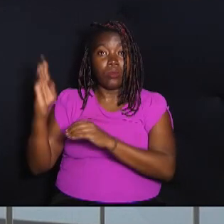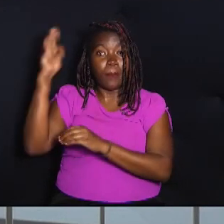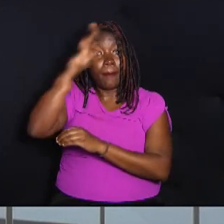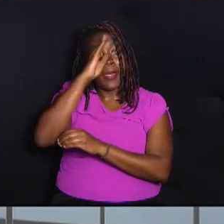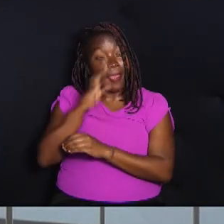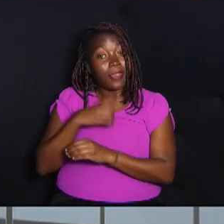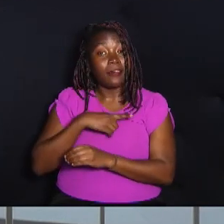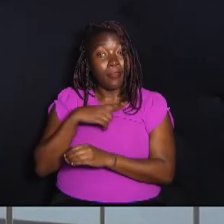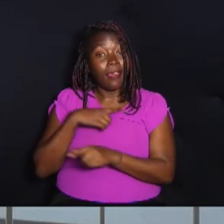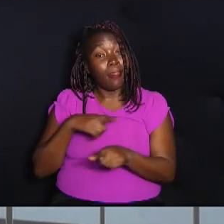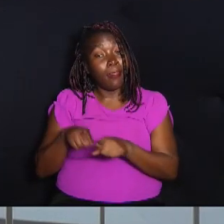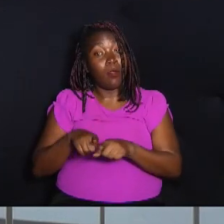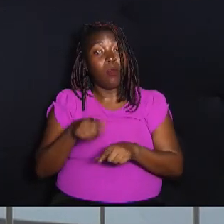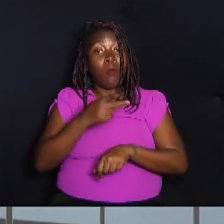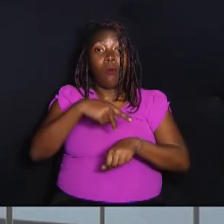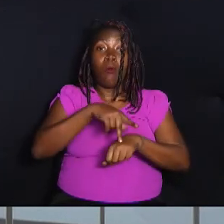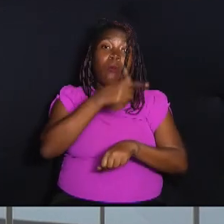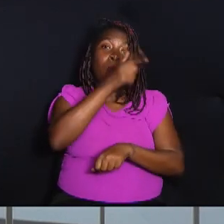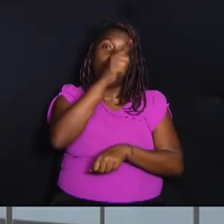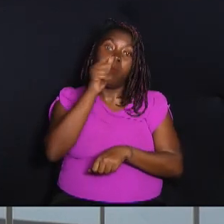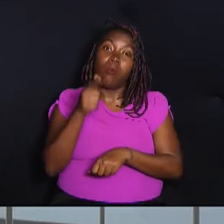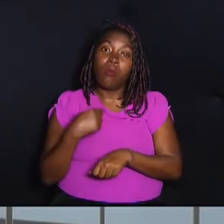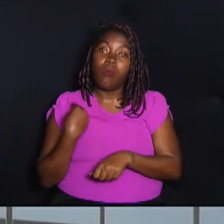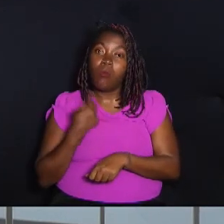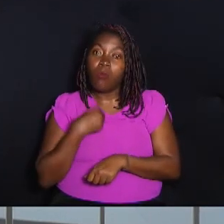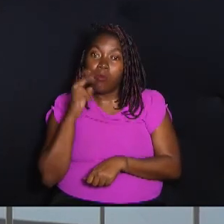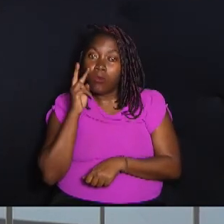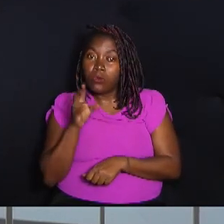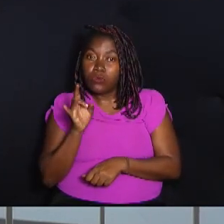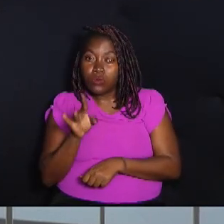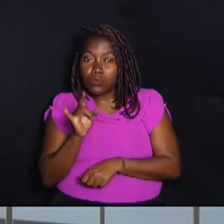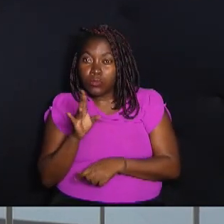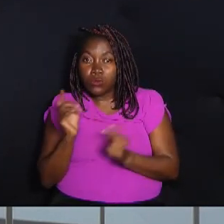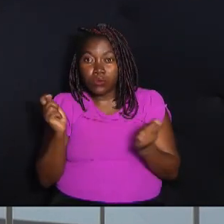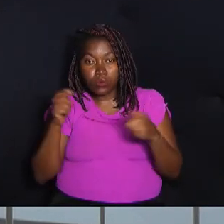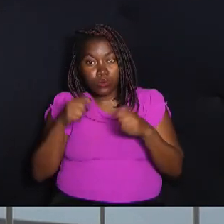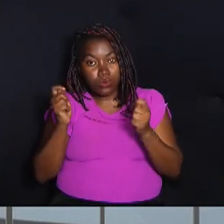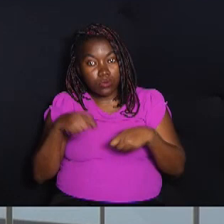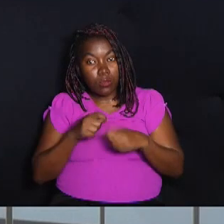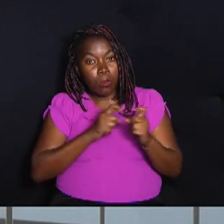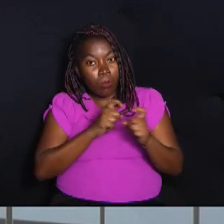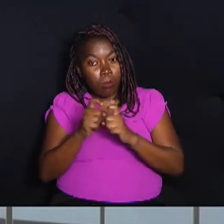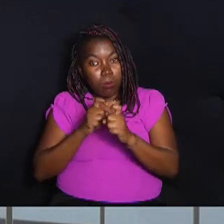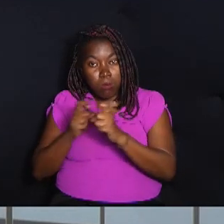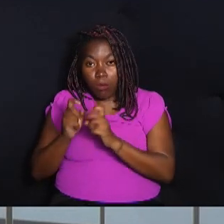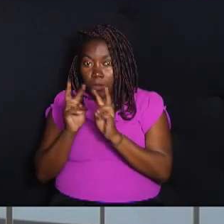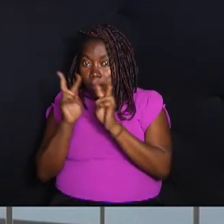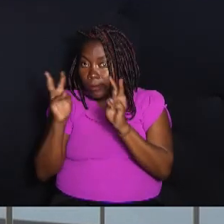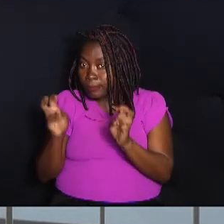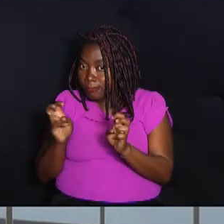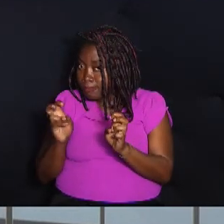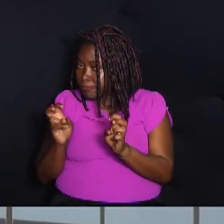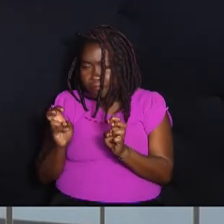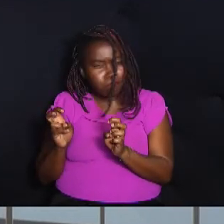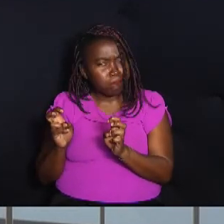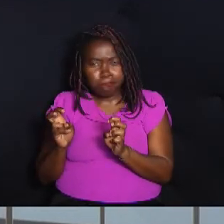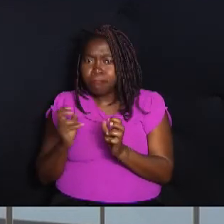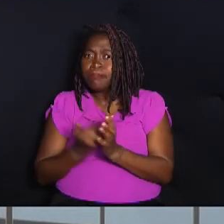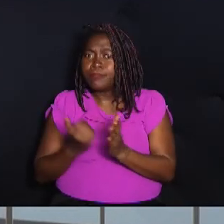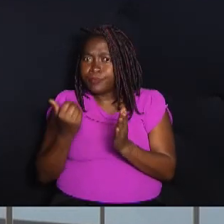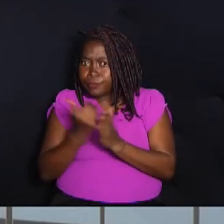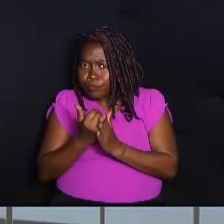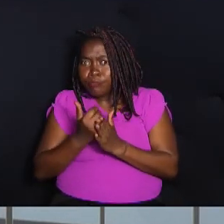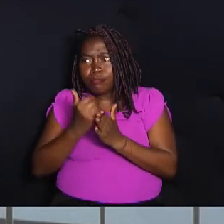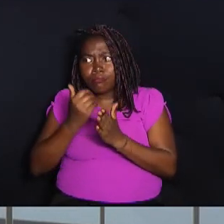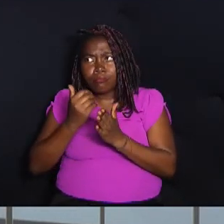até em outros países, a gente vê não só a possibilidade de discussão do tema, como a gente